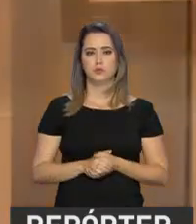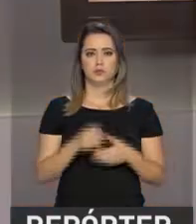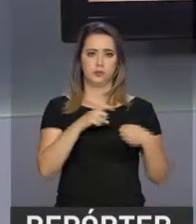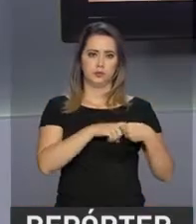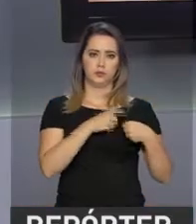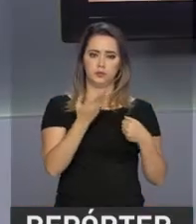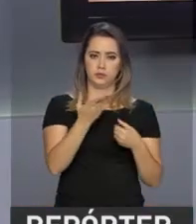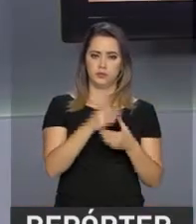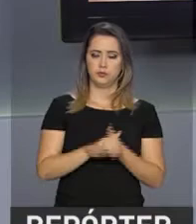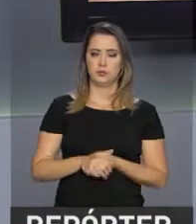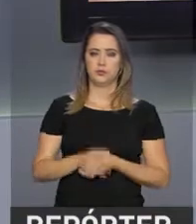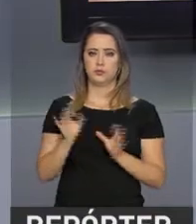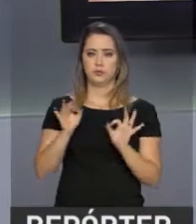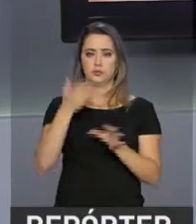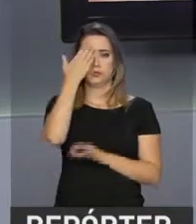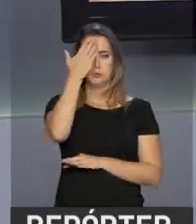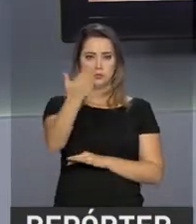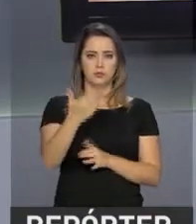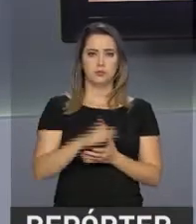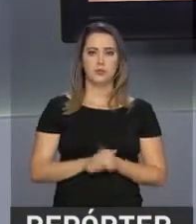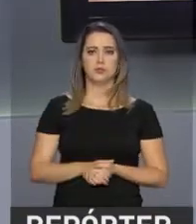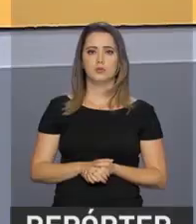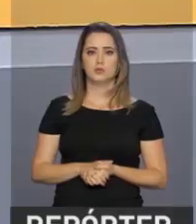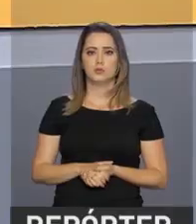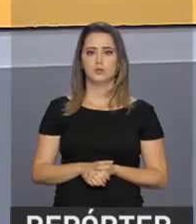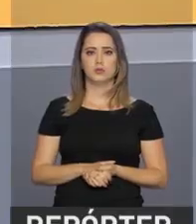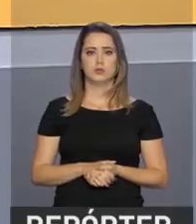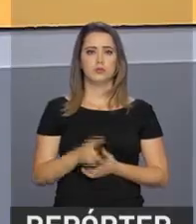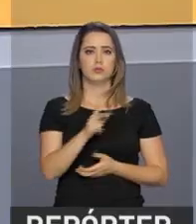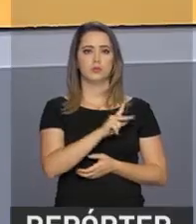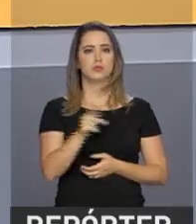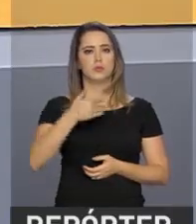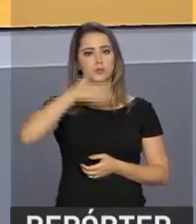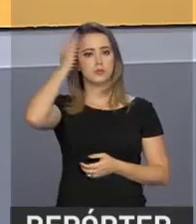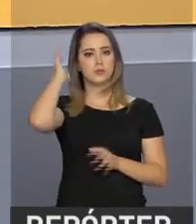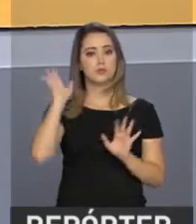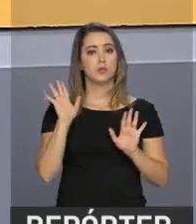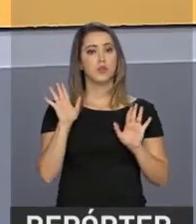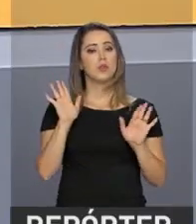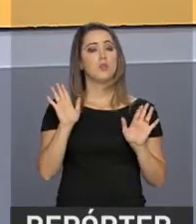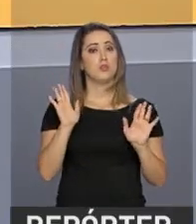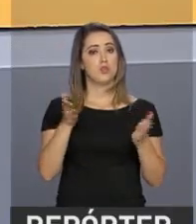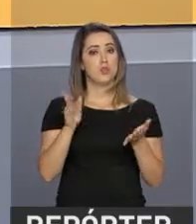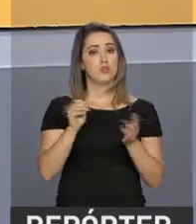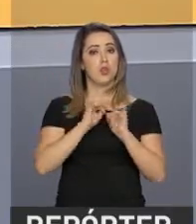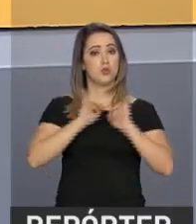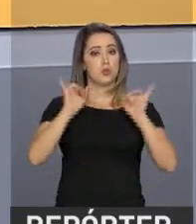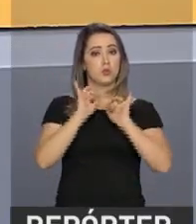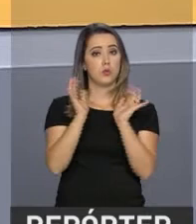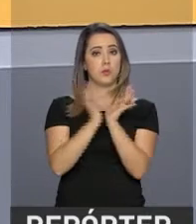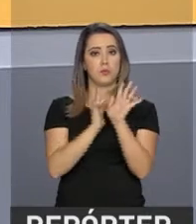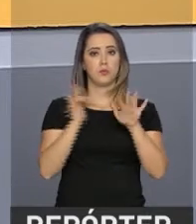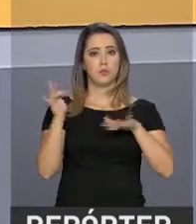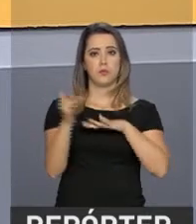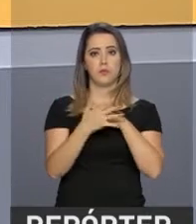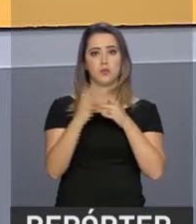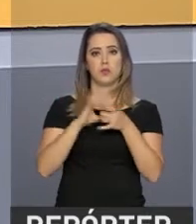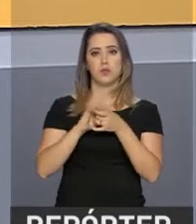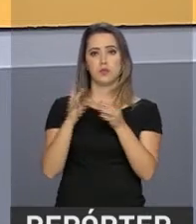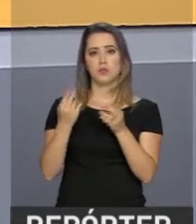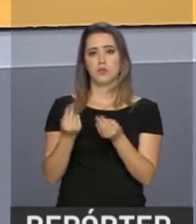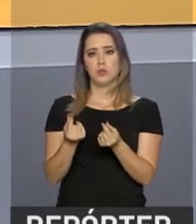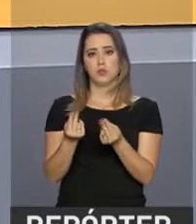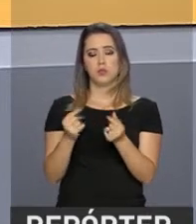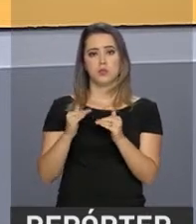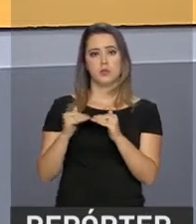Carol. Tá certo, Gabi, obrigada. Boa noite. E o presidente Michel Temer acabou de anunciar pelas redes sociais que